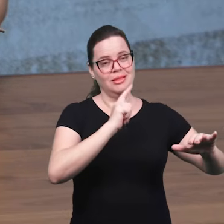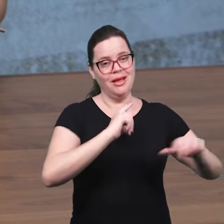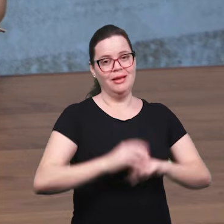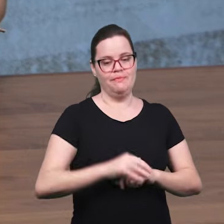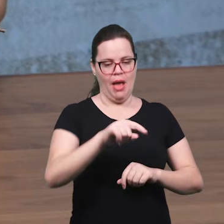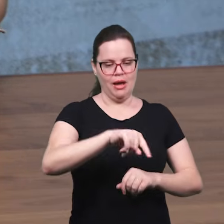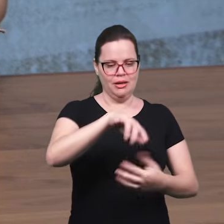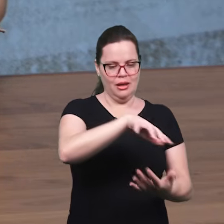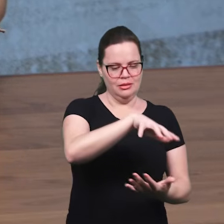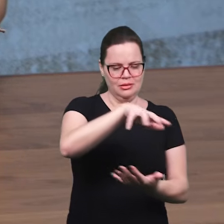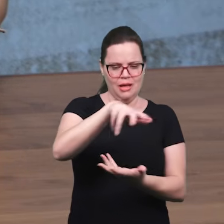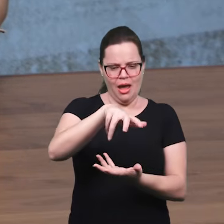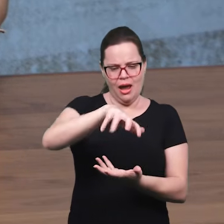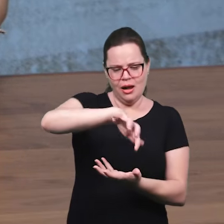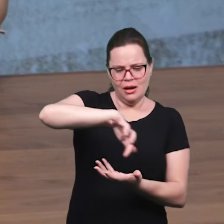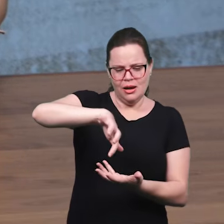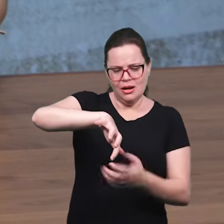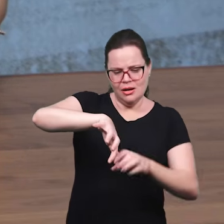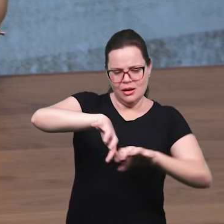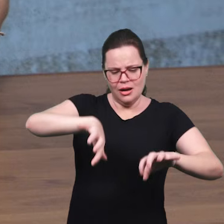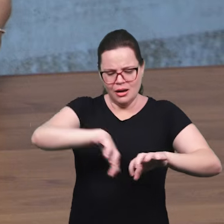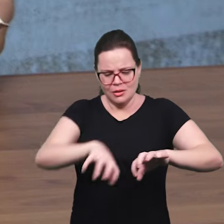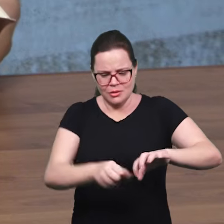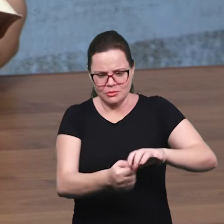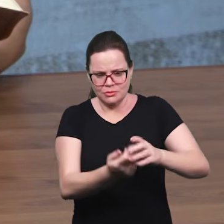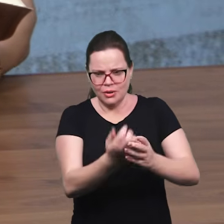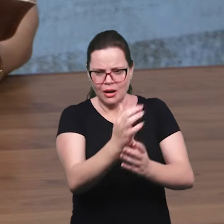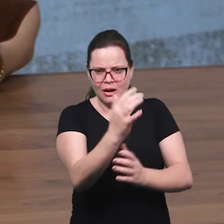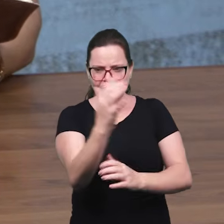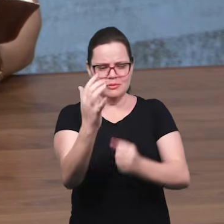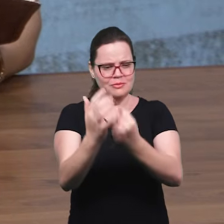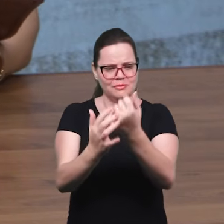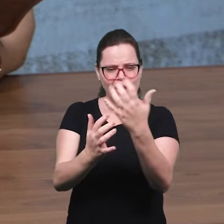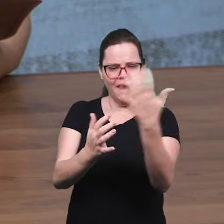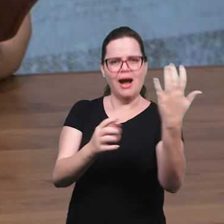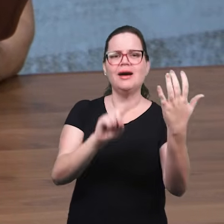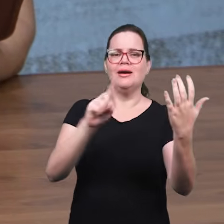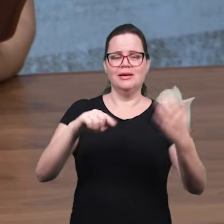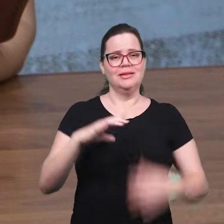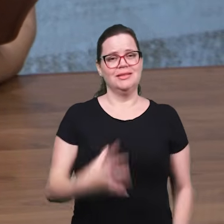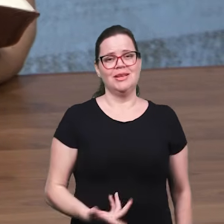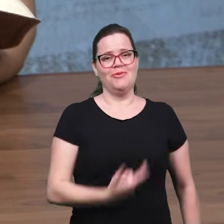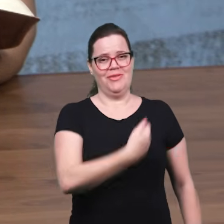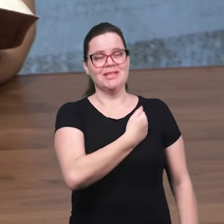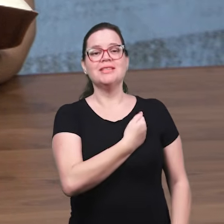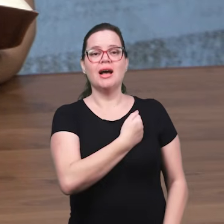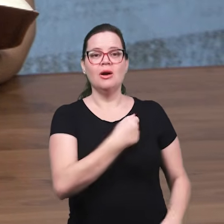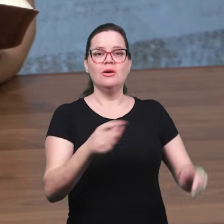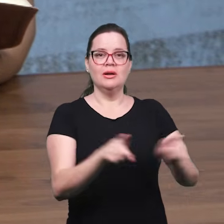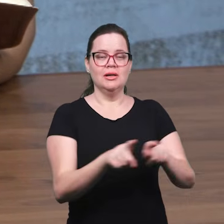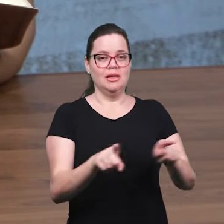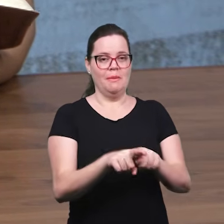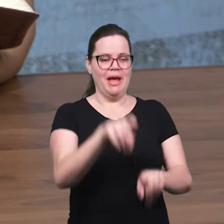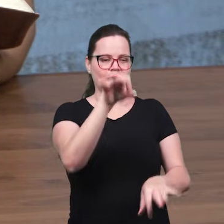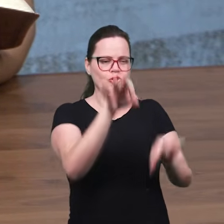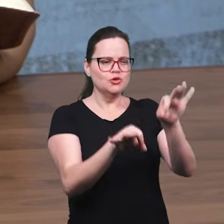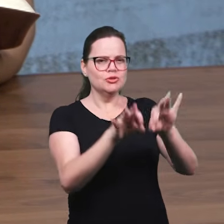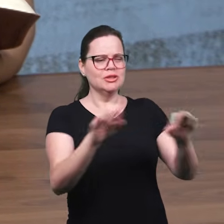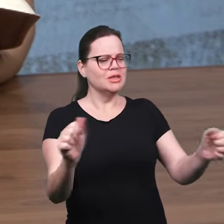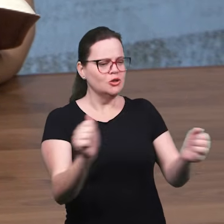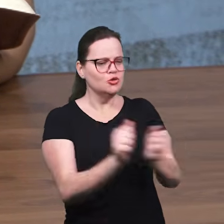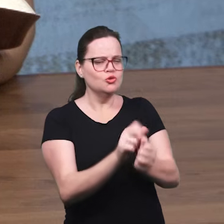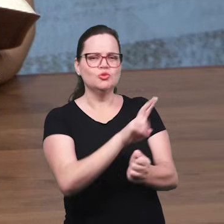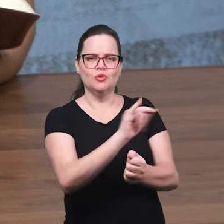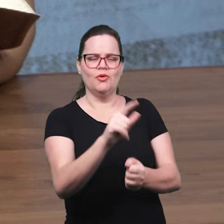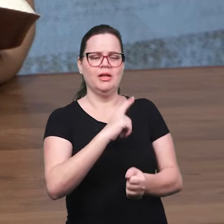a terra e produza-se salvação, e a justiça frutifique juntamente.